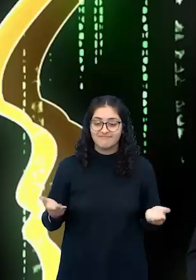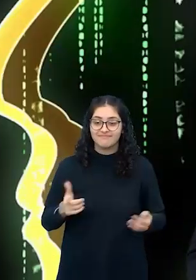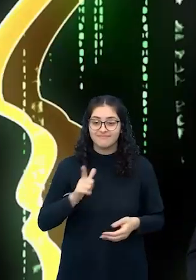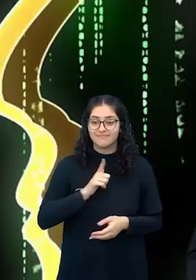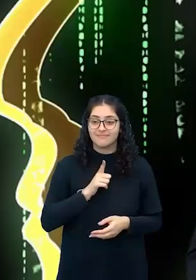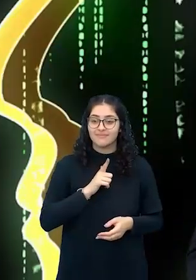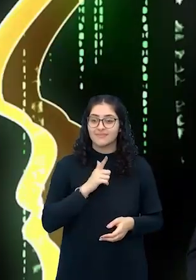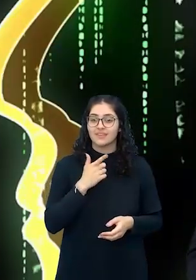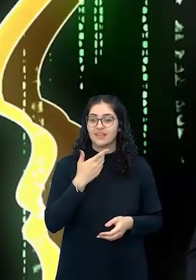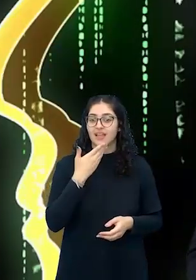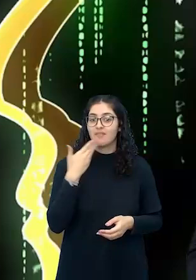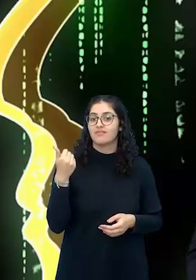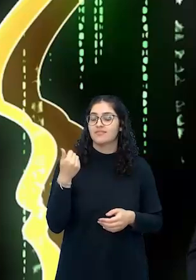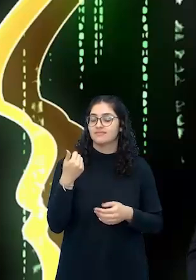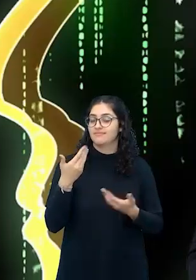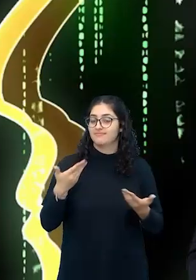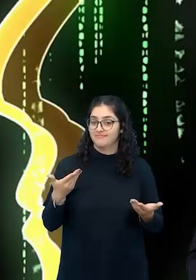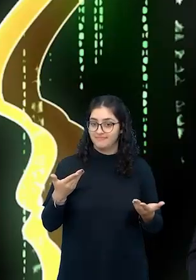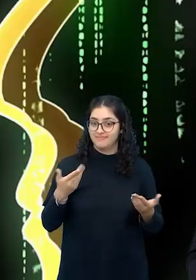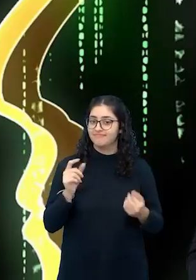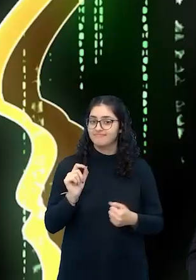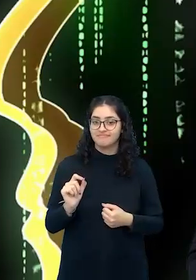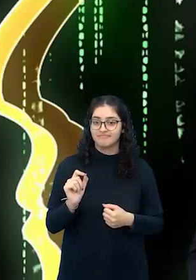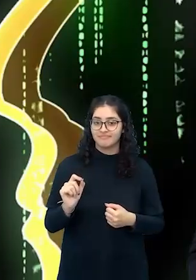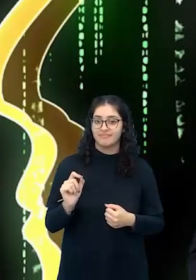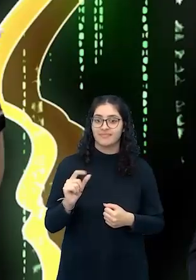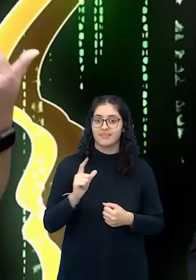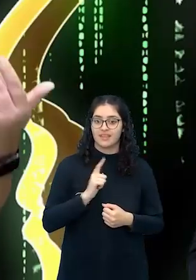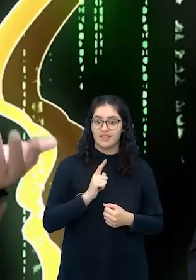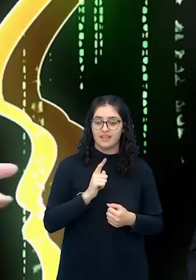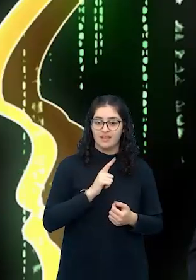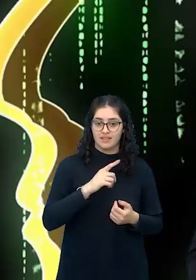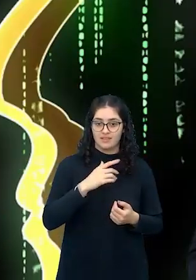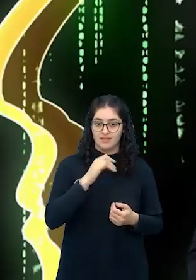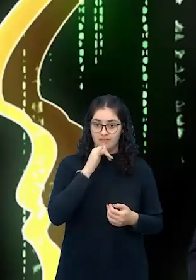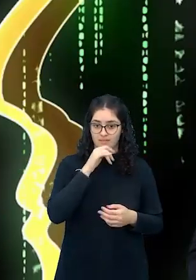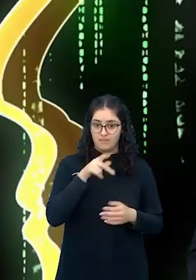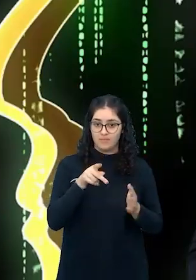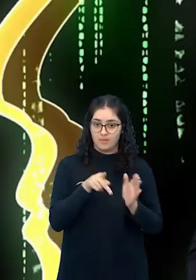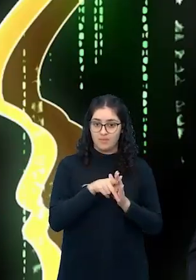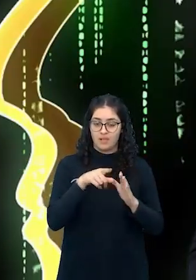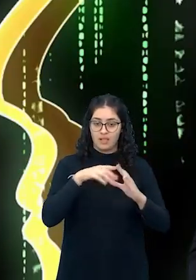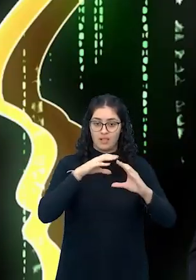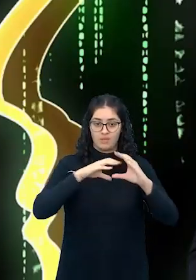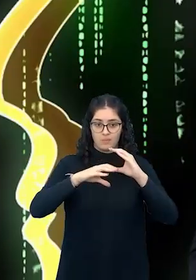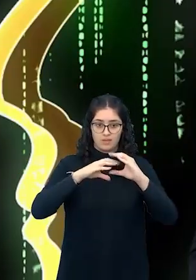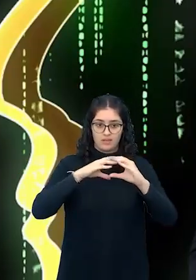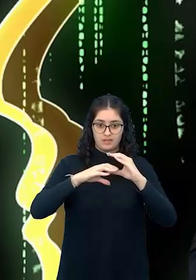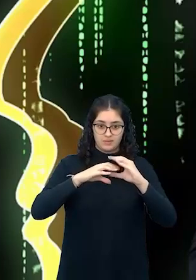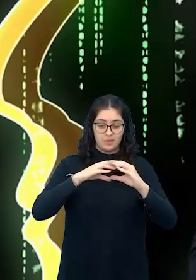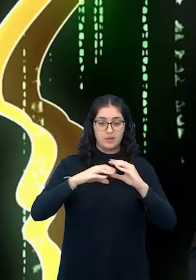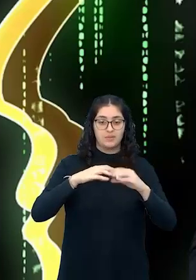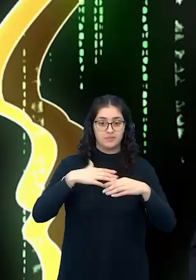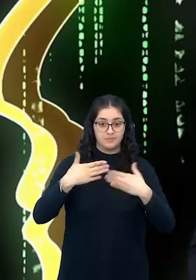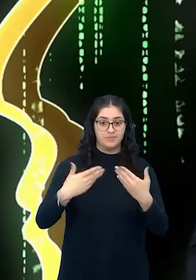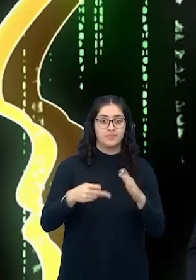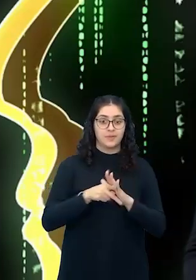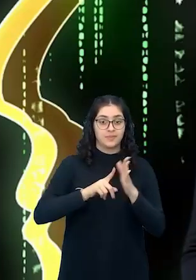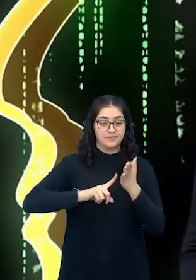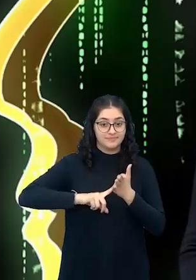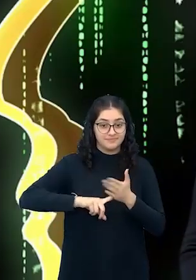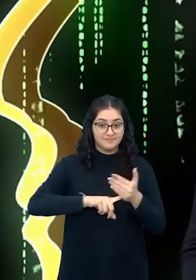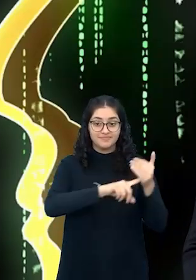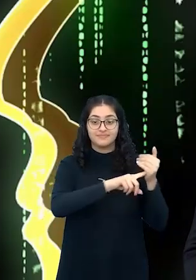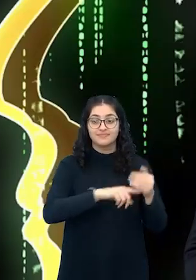essa aproximação. Pelo quê? Pelos meios digitais de comunicação e informação. Então pelas TEDx.